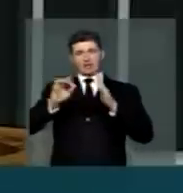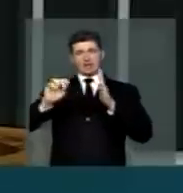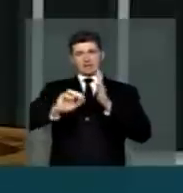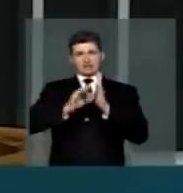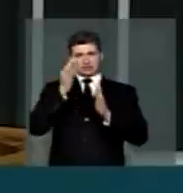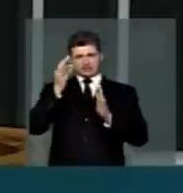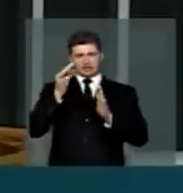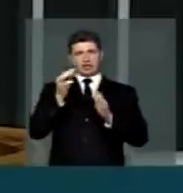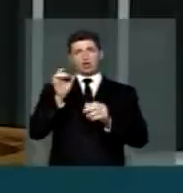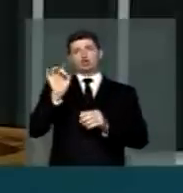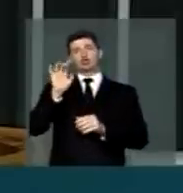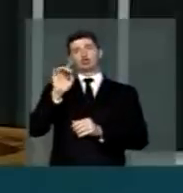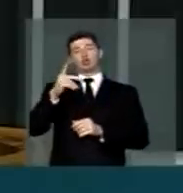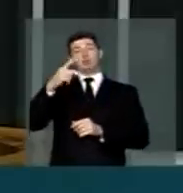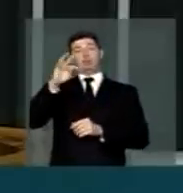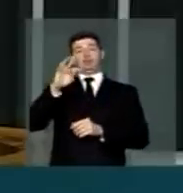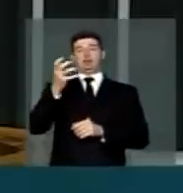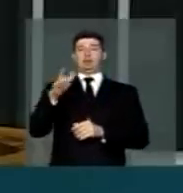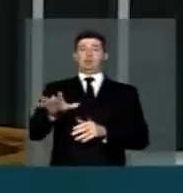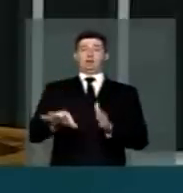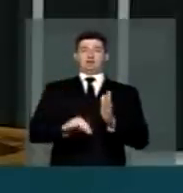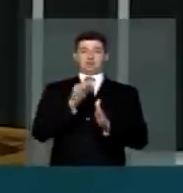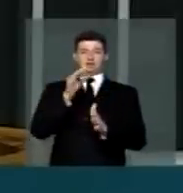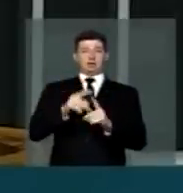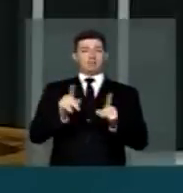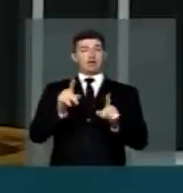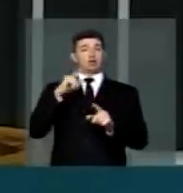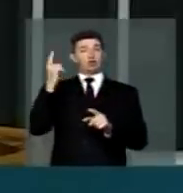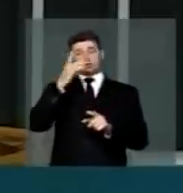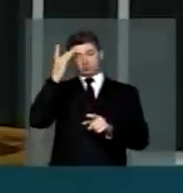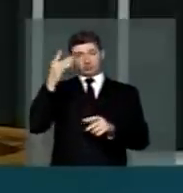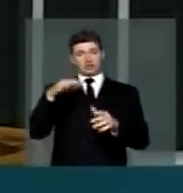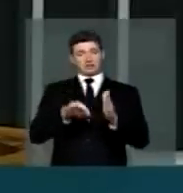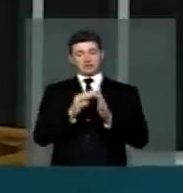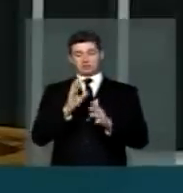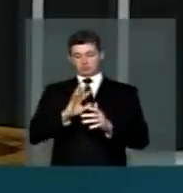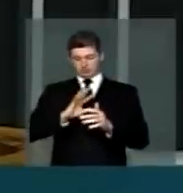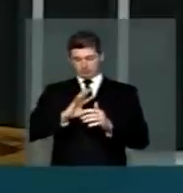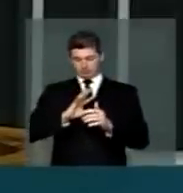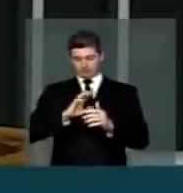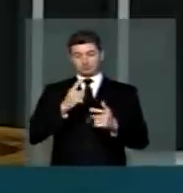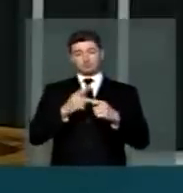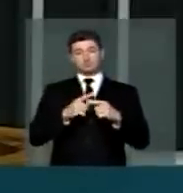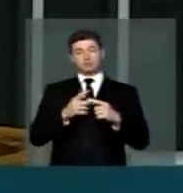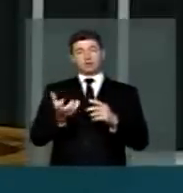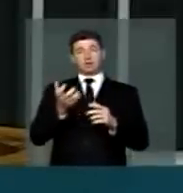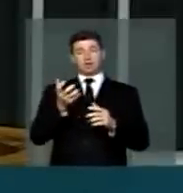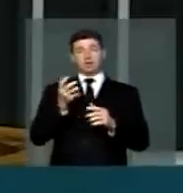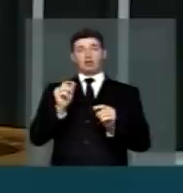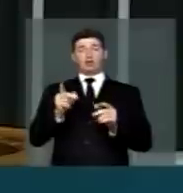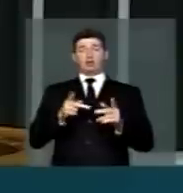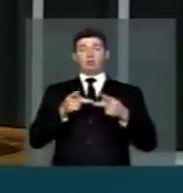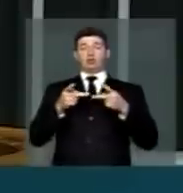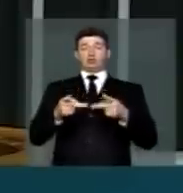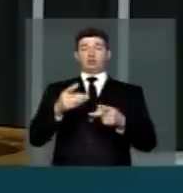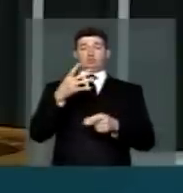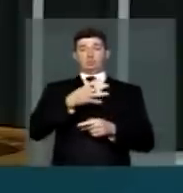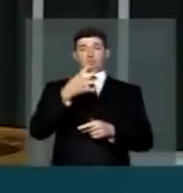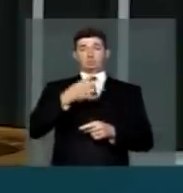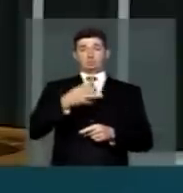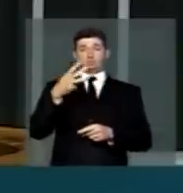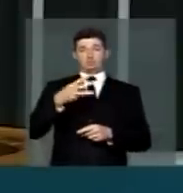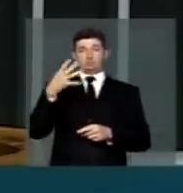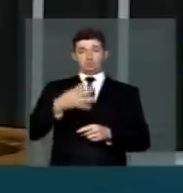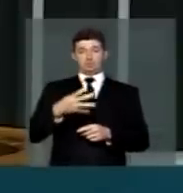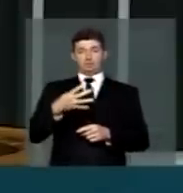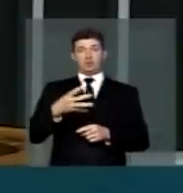exceção do líder do PT, mas todos assinaram no sentido de fazer com que esse projeto